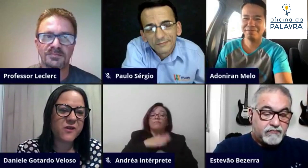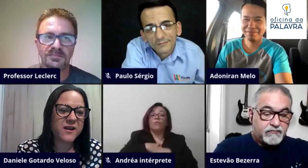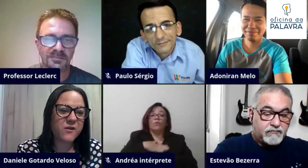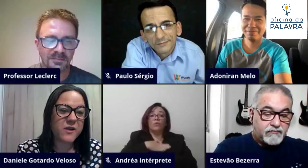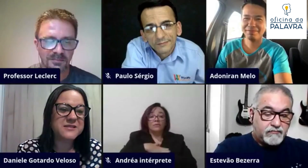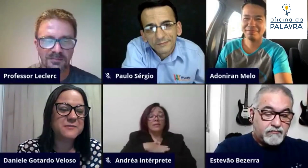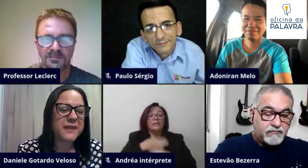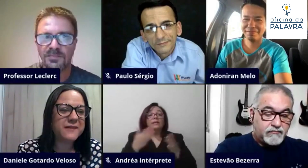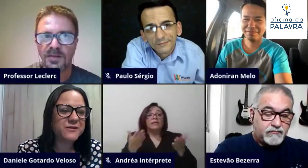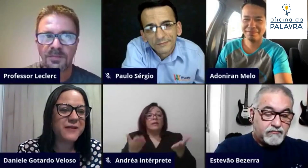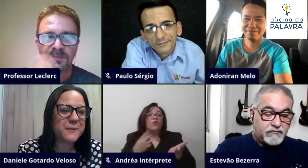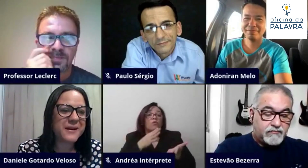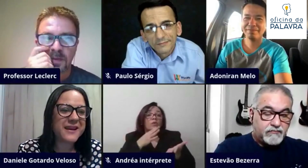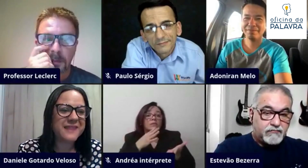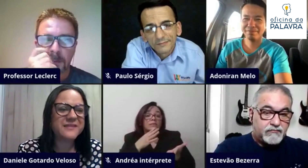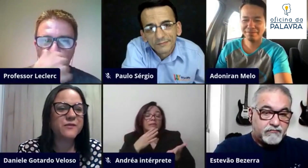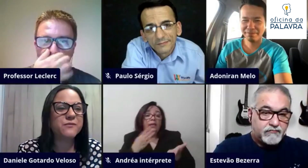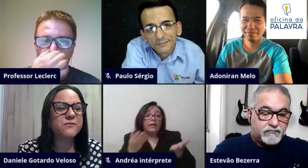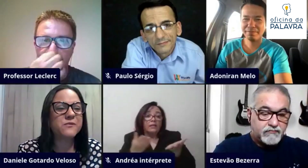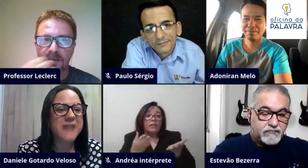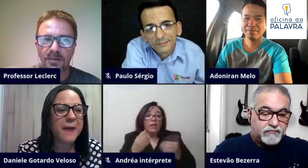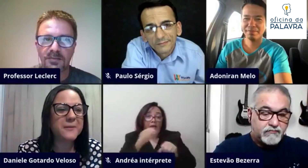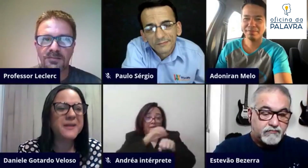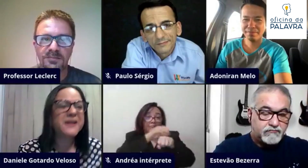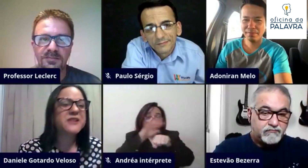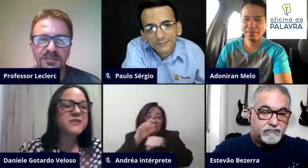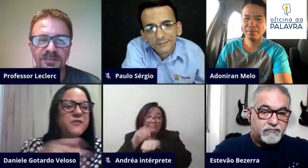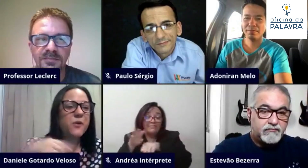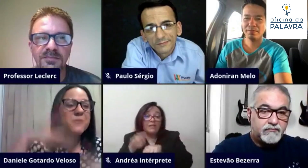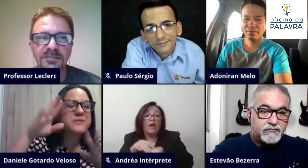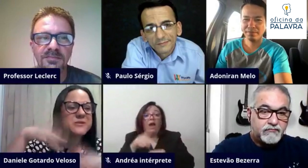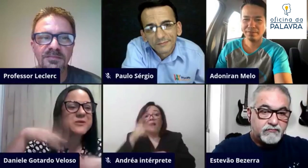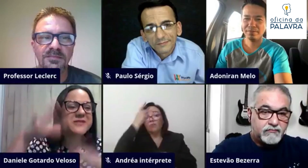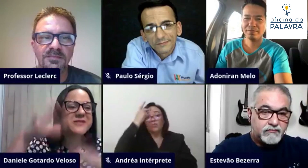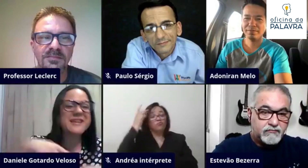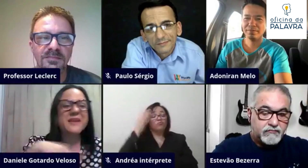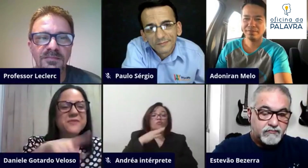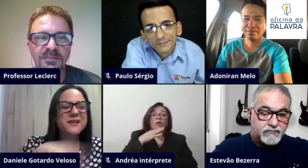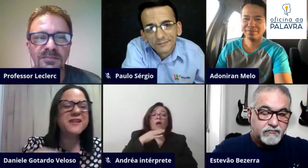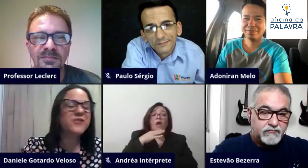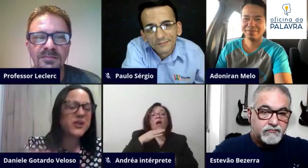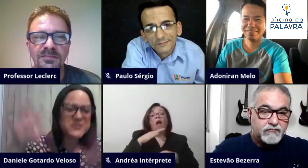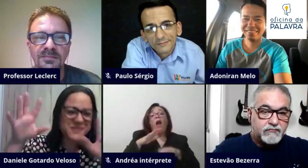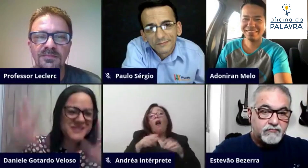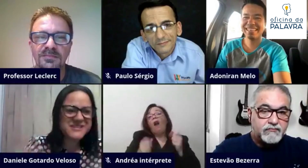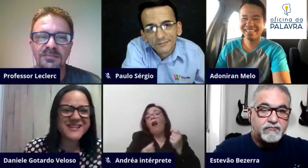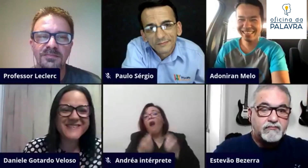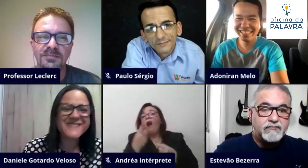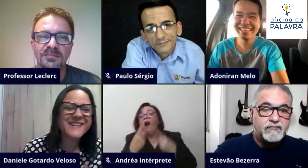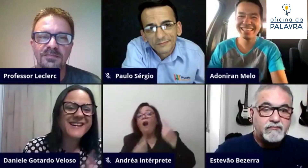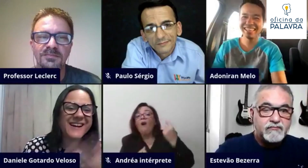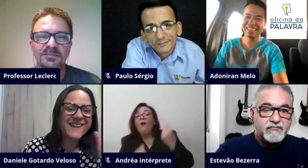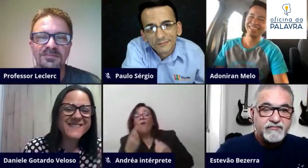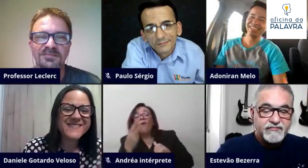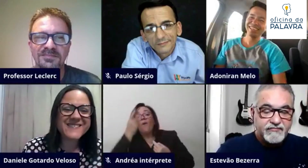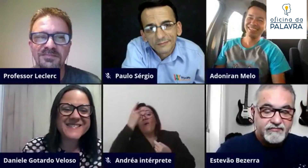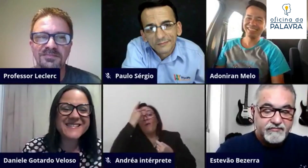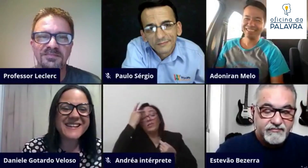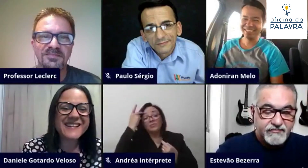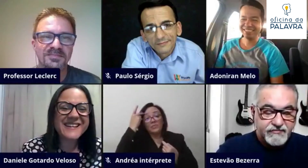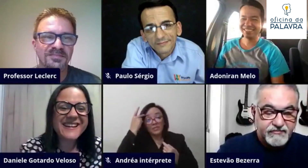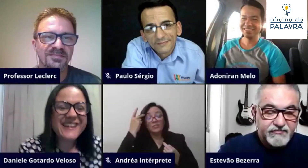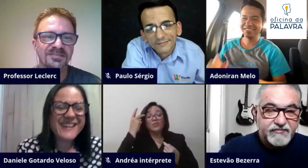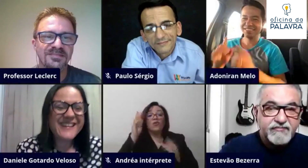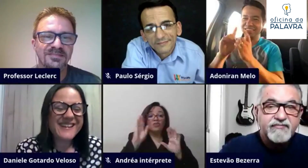tivéssemos agora conhecimento, né, para quem ainda não sabe, já vi algumas pessoas aqui, a Vânia, Dot Brasil, alguns